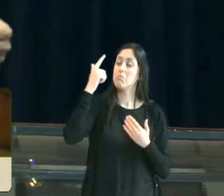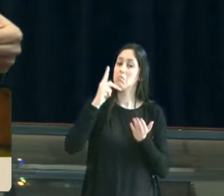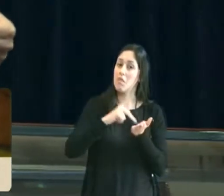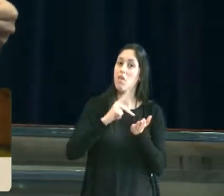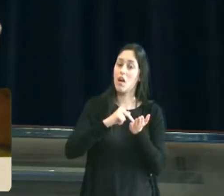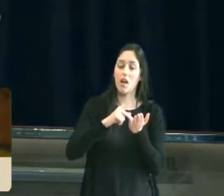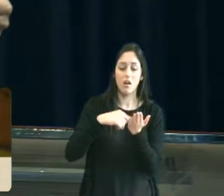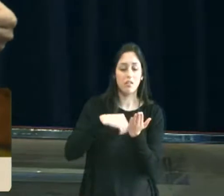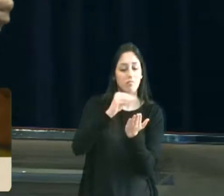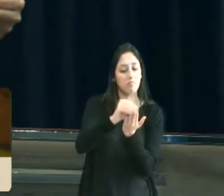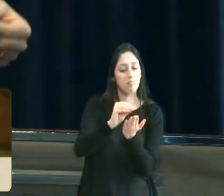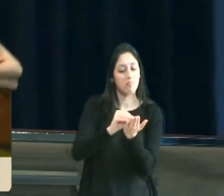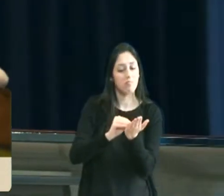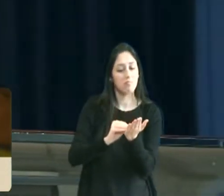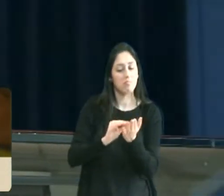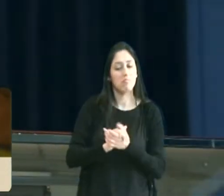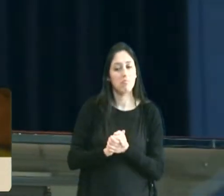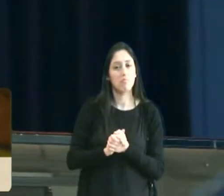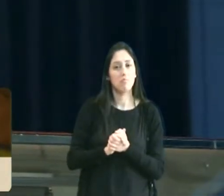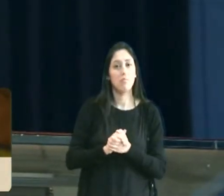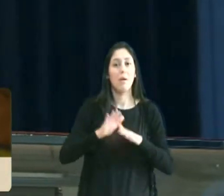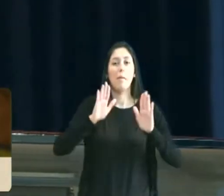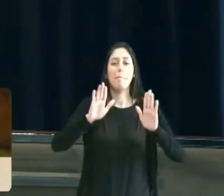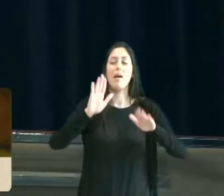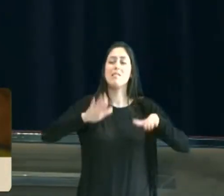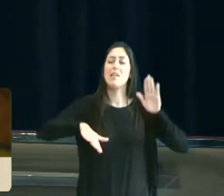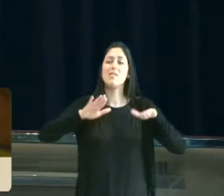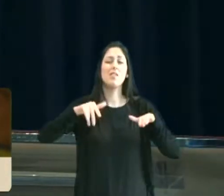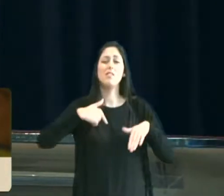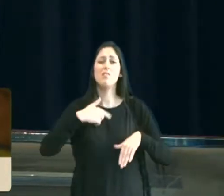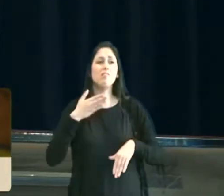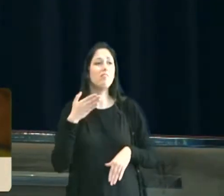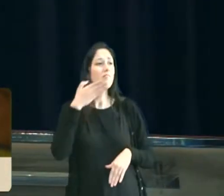é simplesmente ir na casa do Jairo.